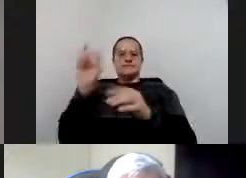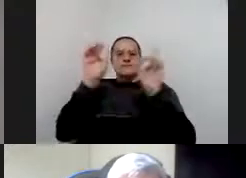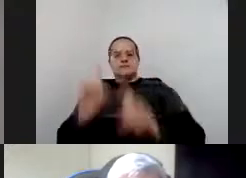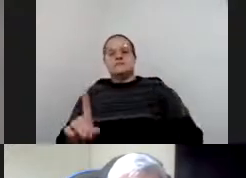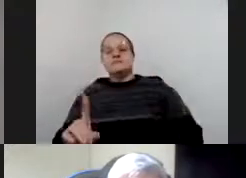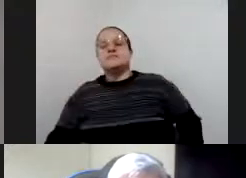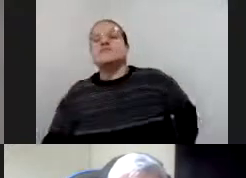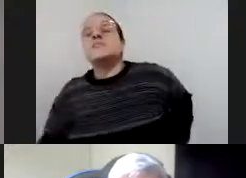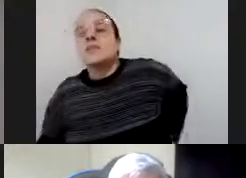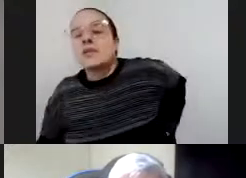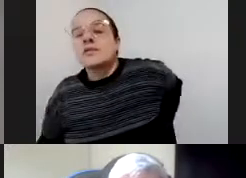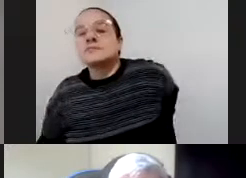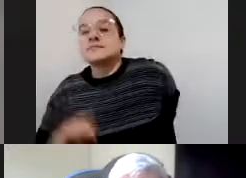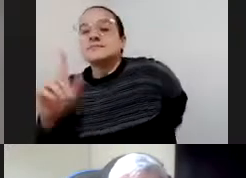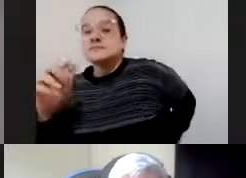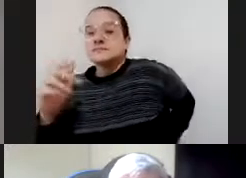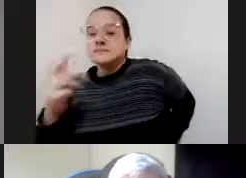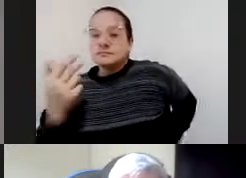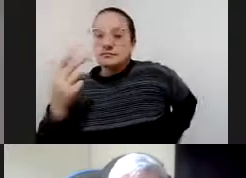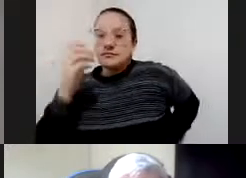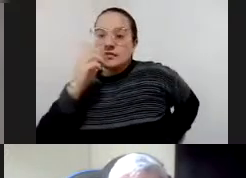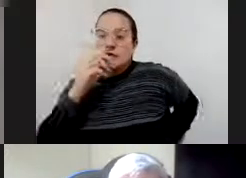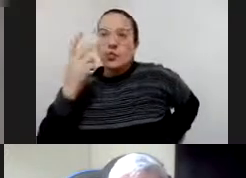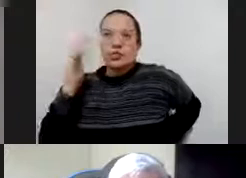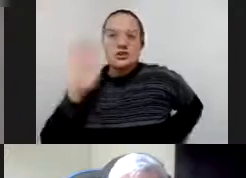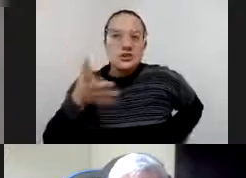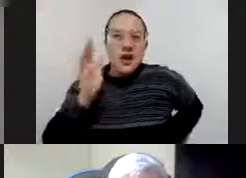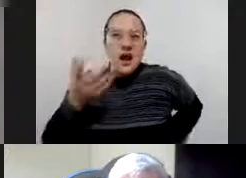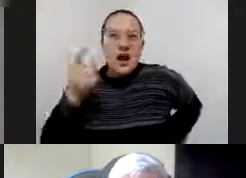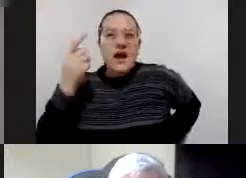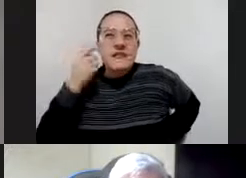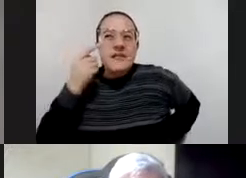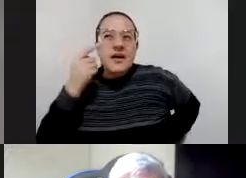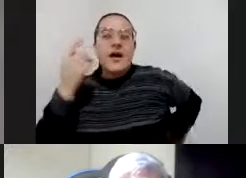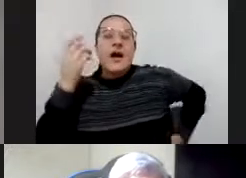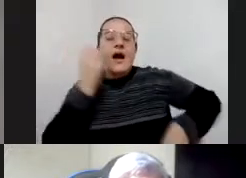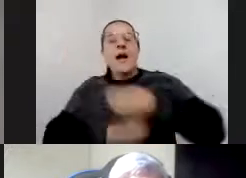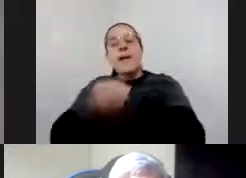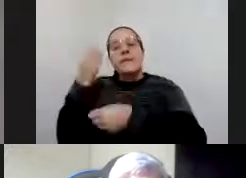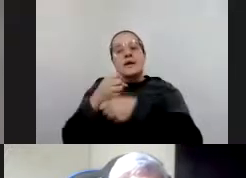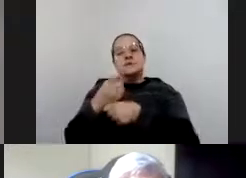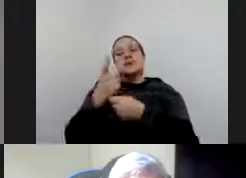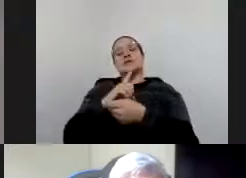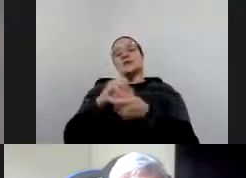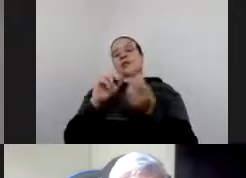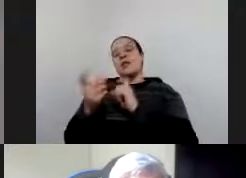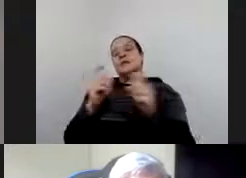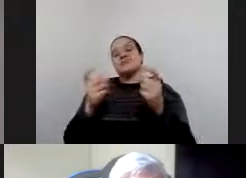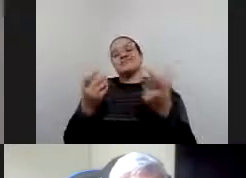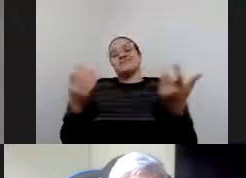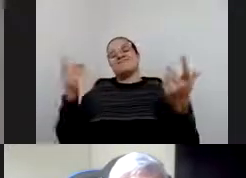reunimos periodicamente, né? Desde o ano passado, essas reuniões têm sido prejudicadas no que se refere a não conseguirmos